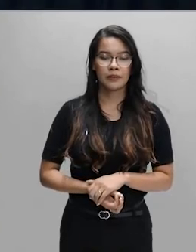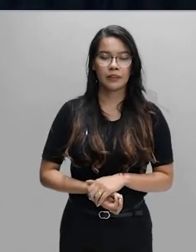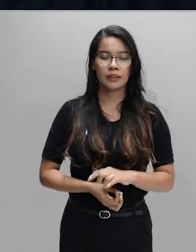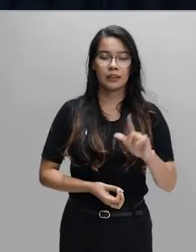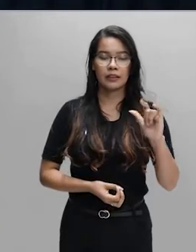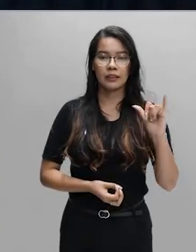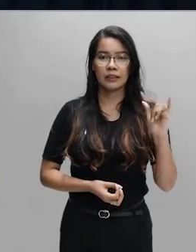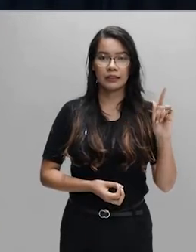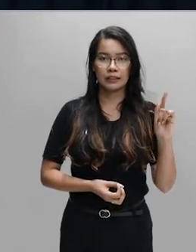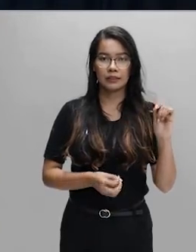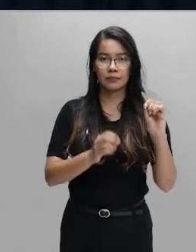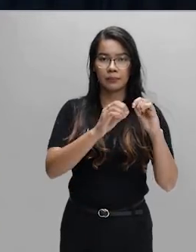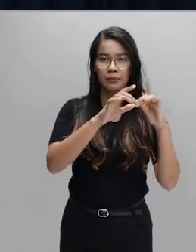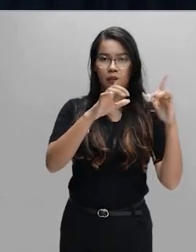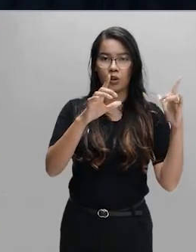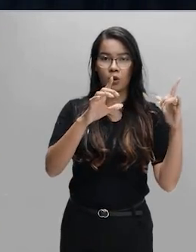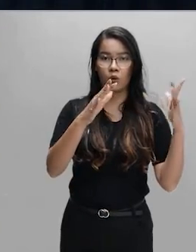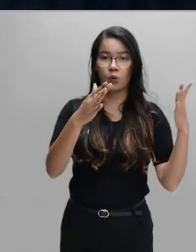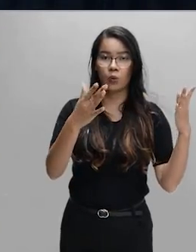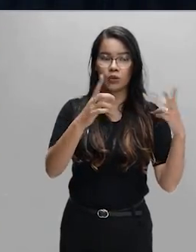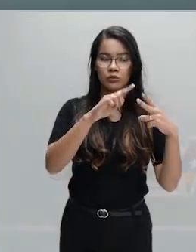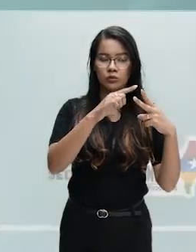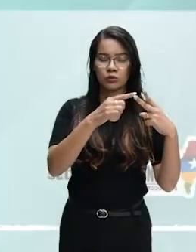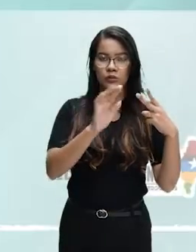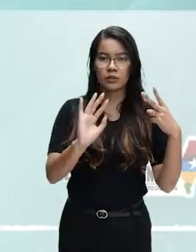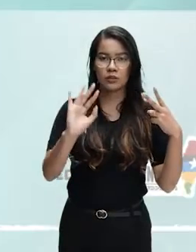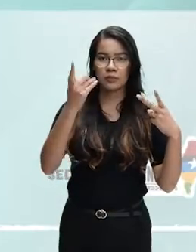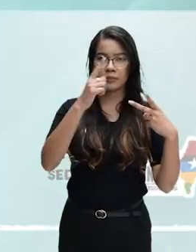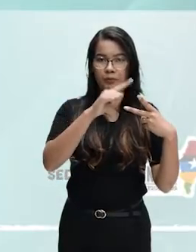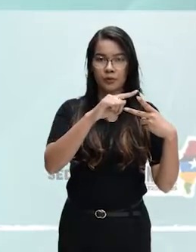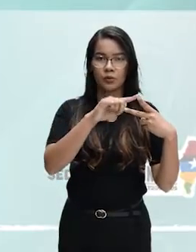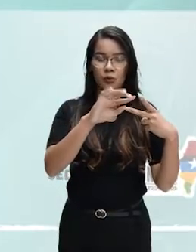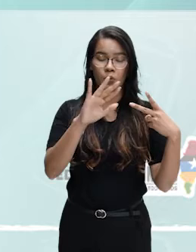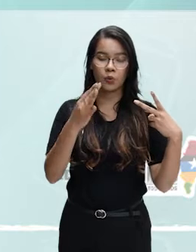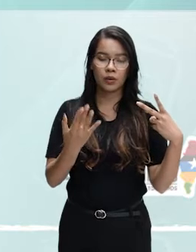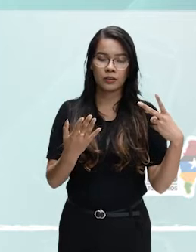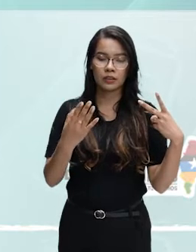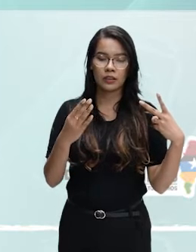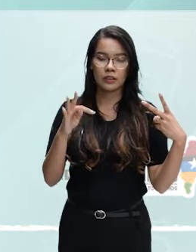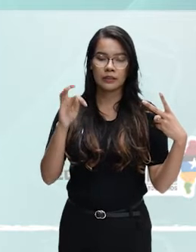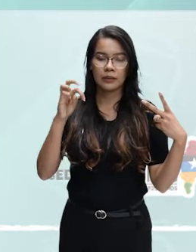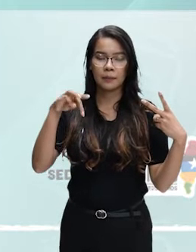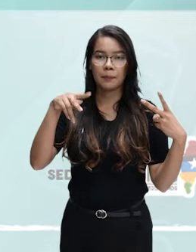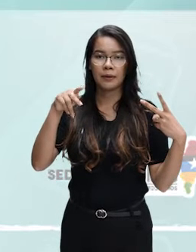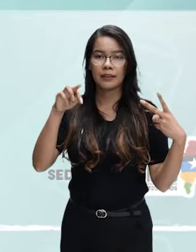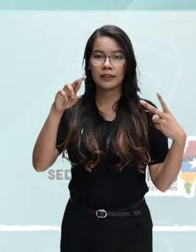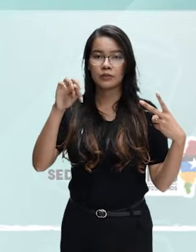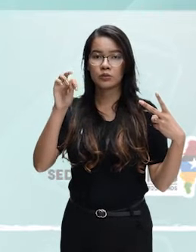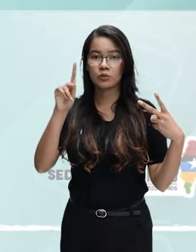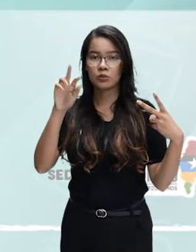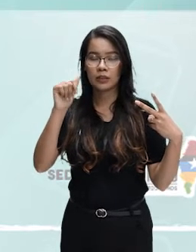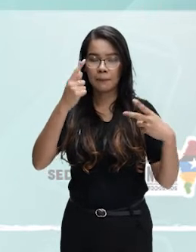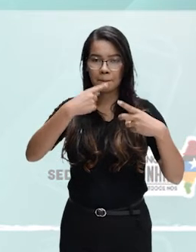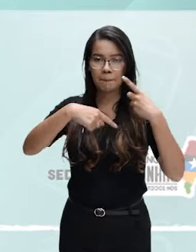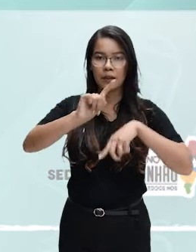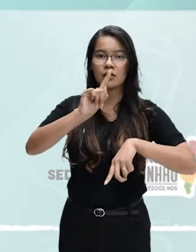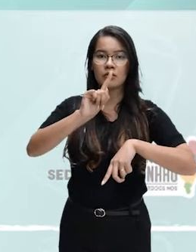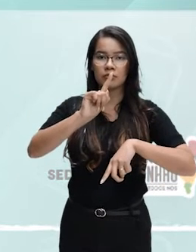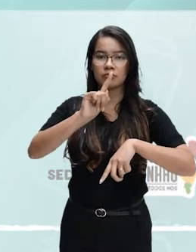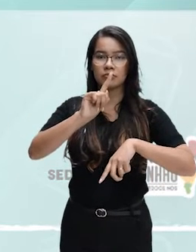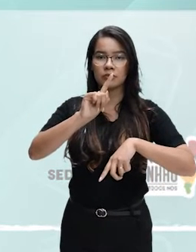né? Quando, em 2 momentos, quando a temperatura do eletrônico ultrapassa o nível crítico, TC,